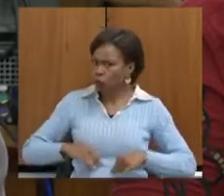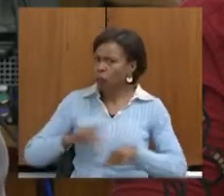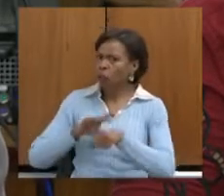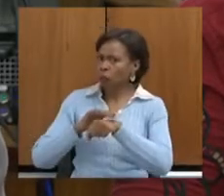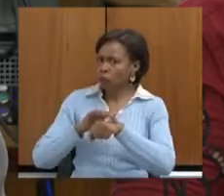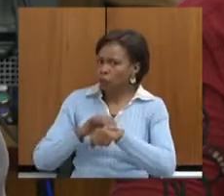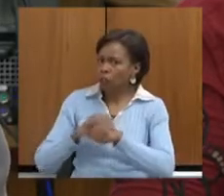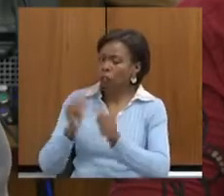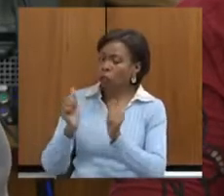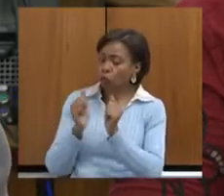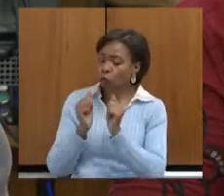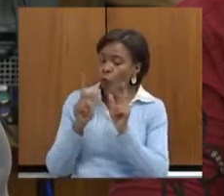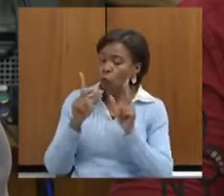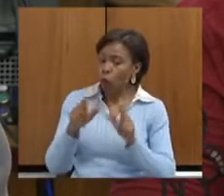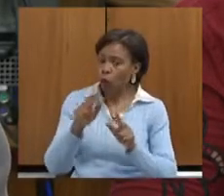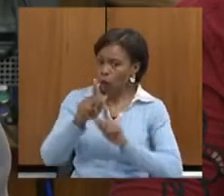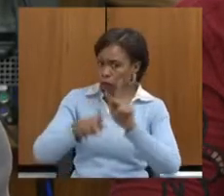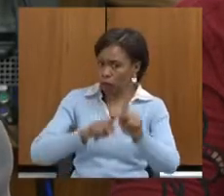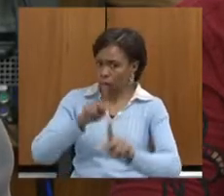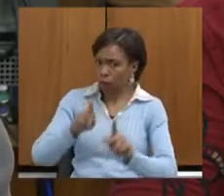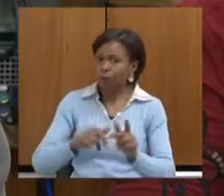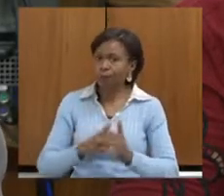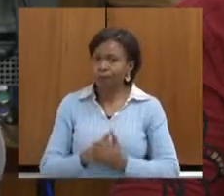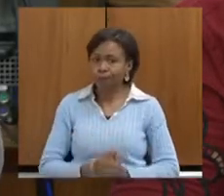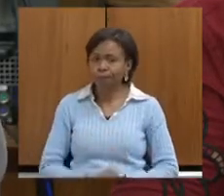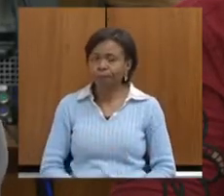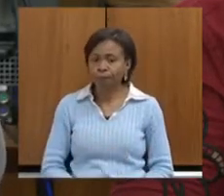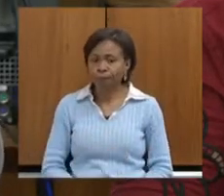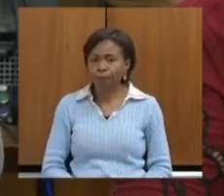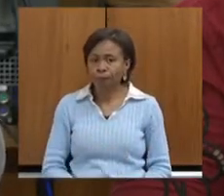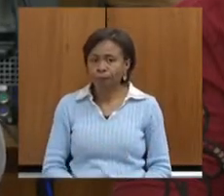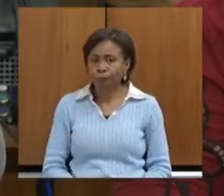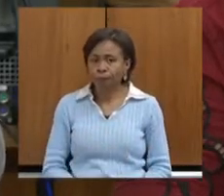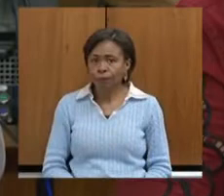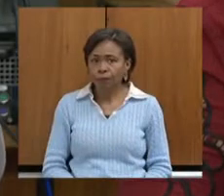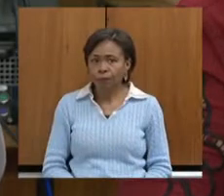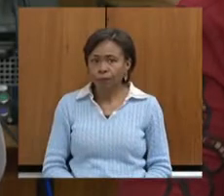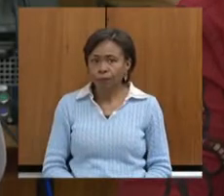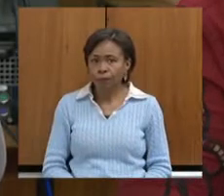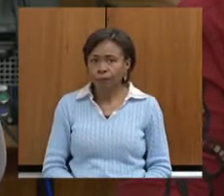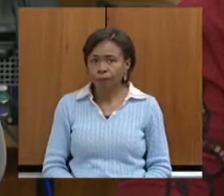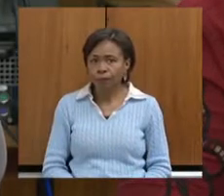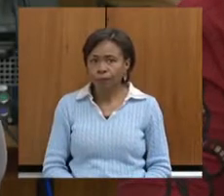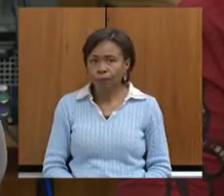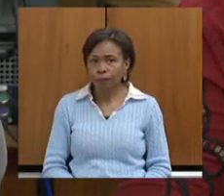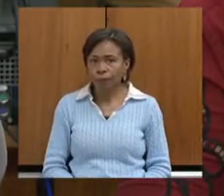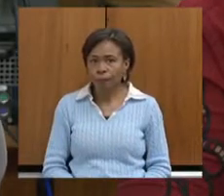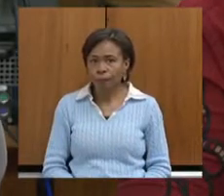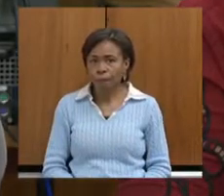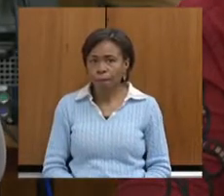adoecemos né nesse processo de levar Assessoria Técnica de sofrer junto com os atingidos é